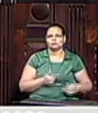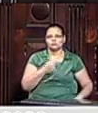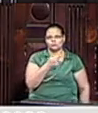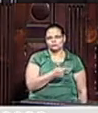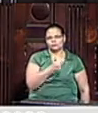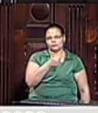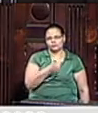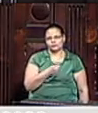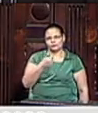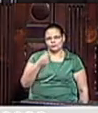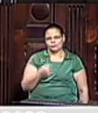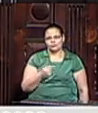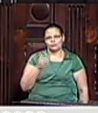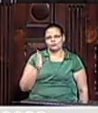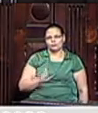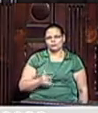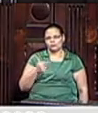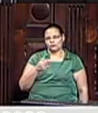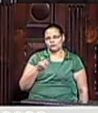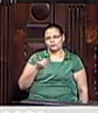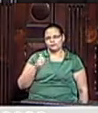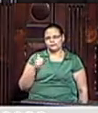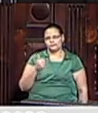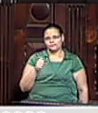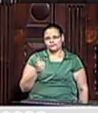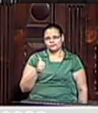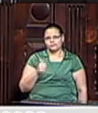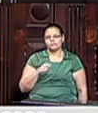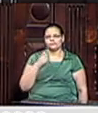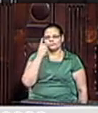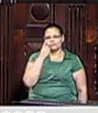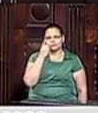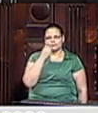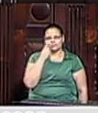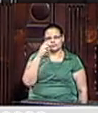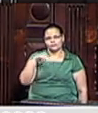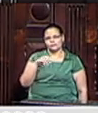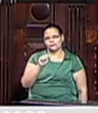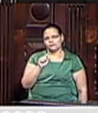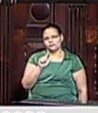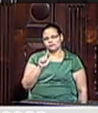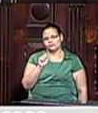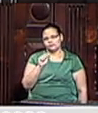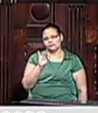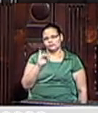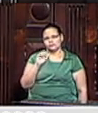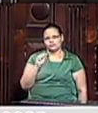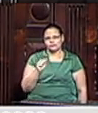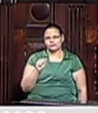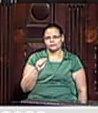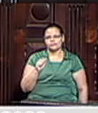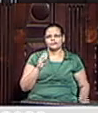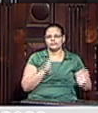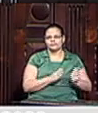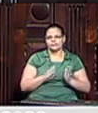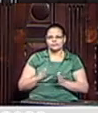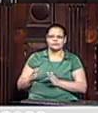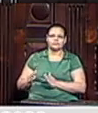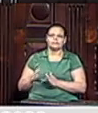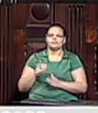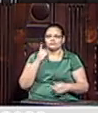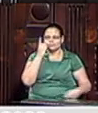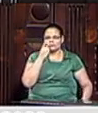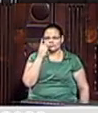de 2011. Deputado Samuel Malafaia, senhores que aprovam nessa comissão, estão aprovados. Questão pela ordem do nome do